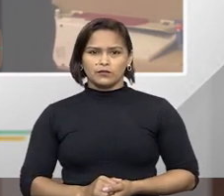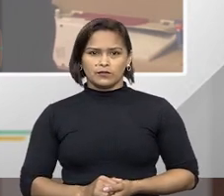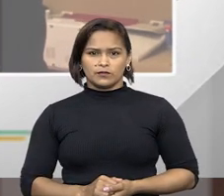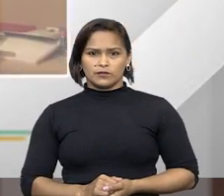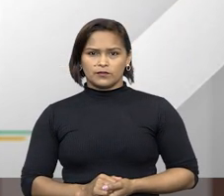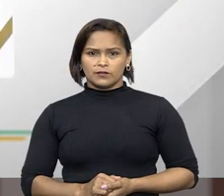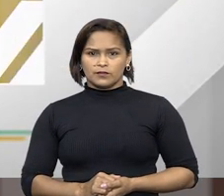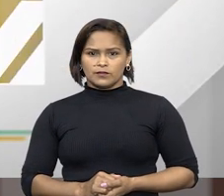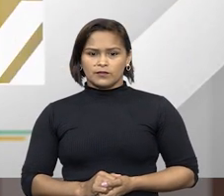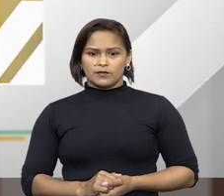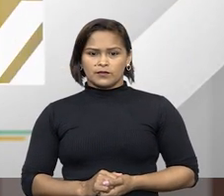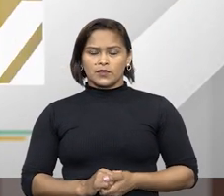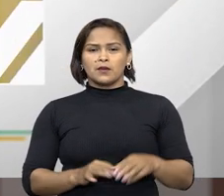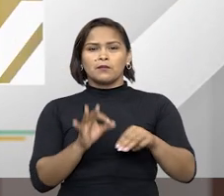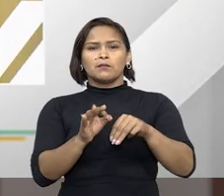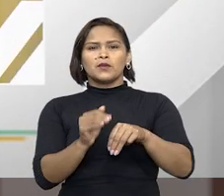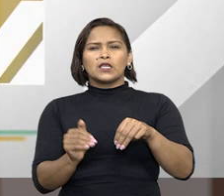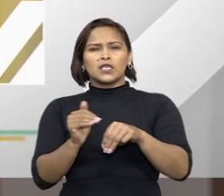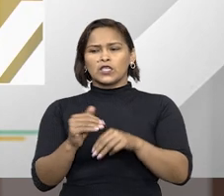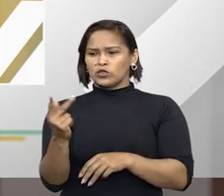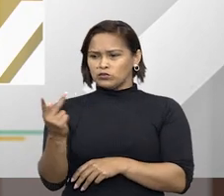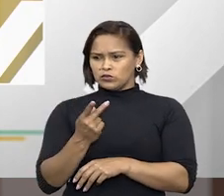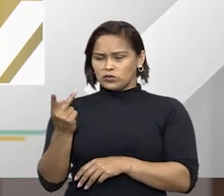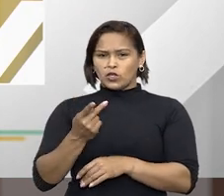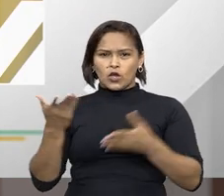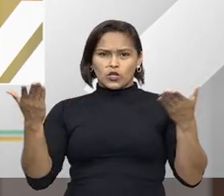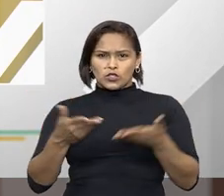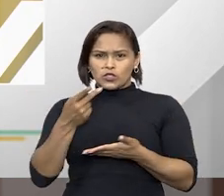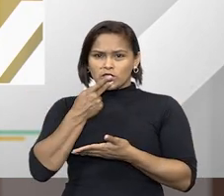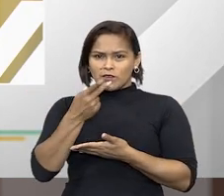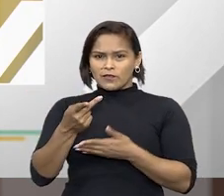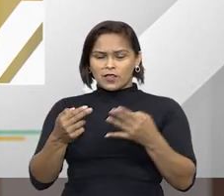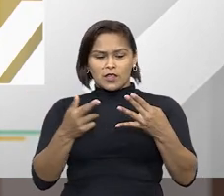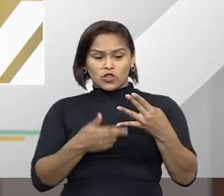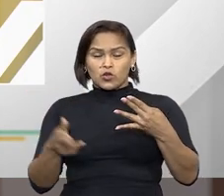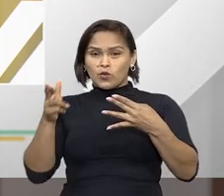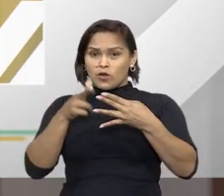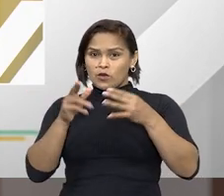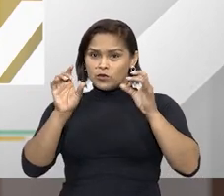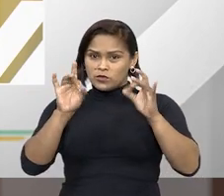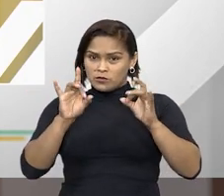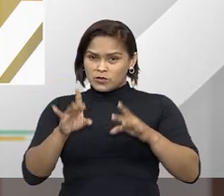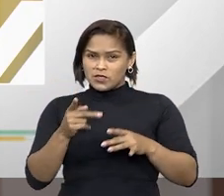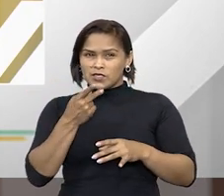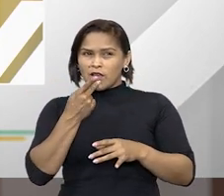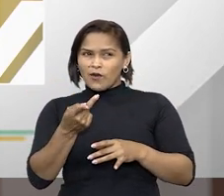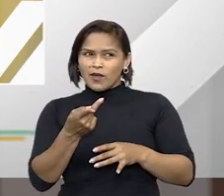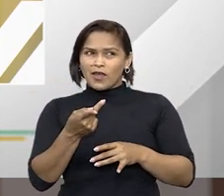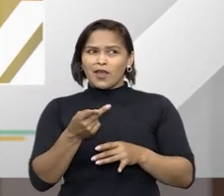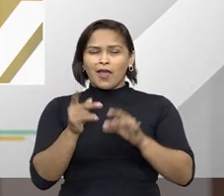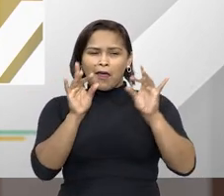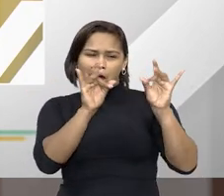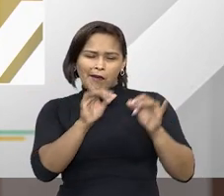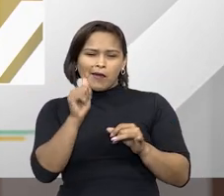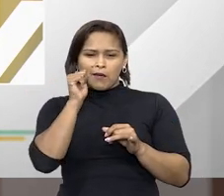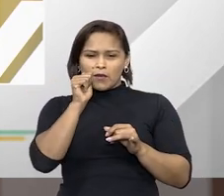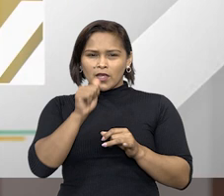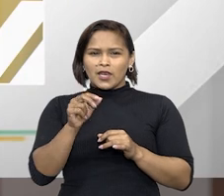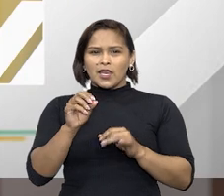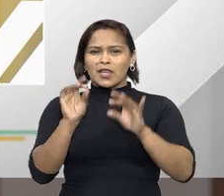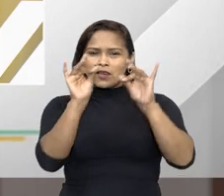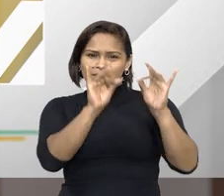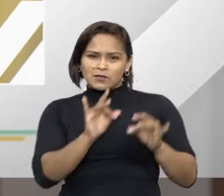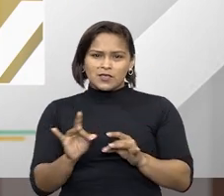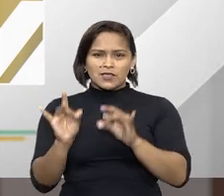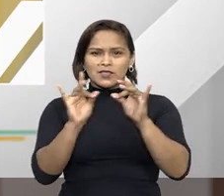Ministros, ambos já falaram aí do recurso especial que, digamos, é a menina dos olhos no âmbito do Superior Tribunal de Justiça,